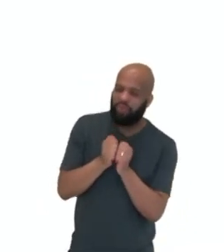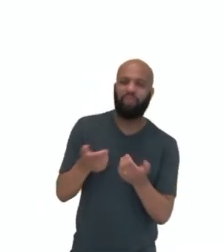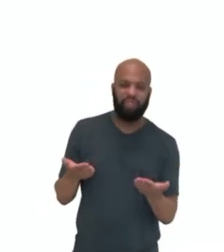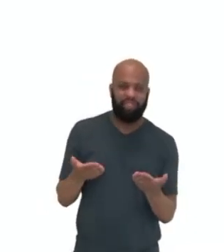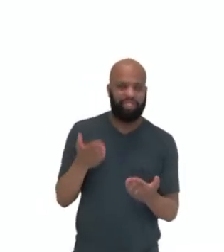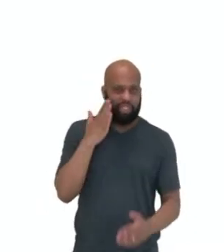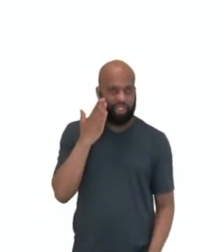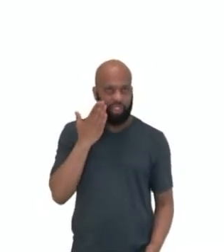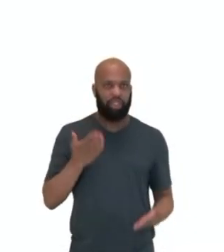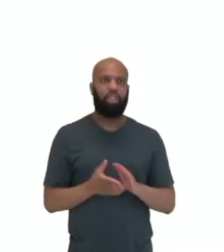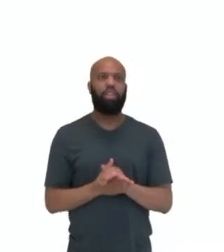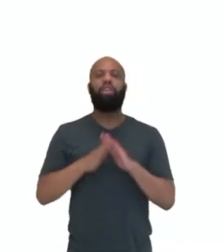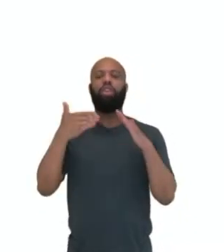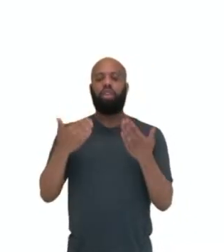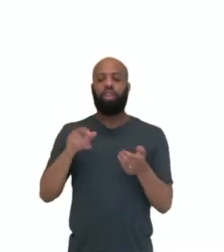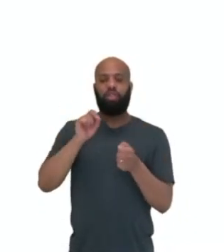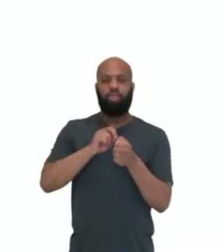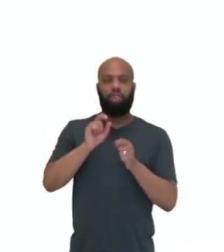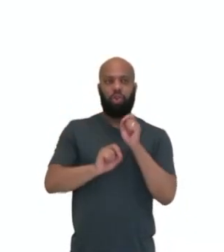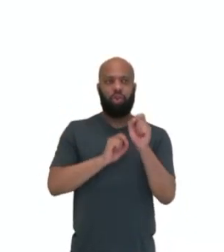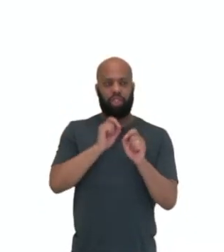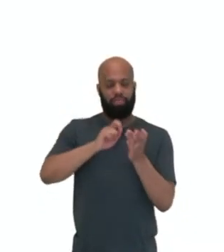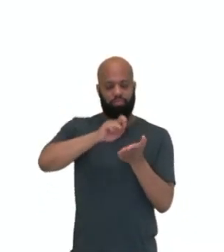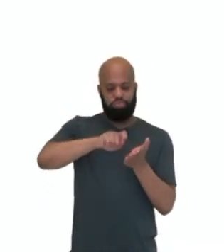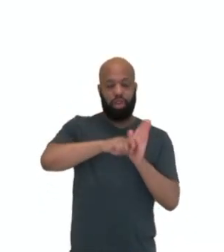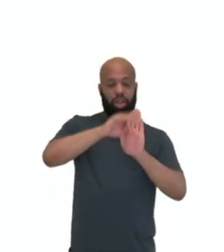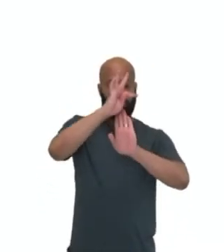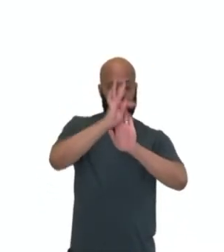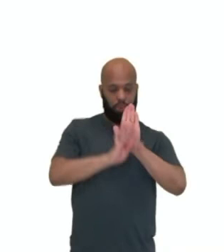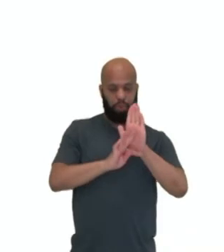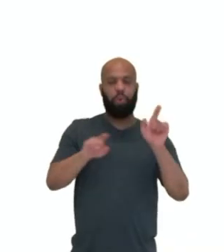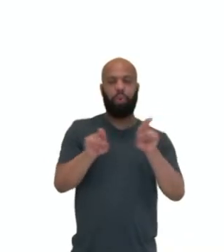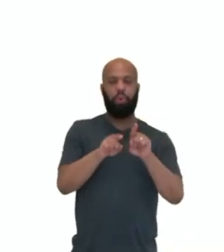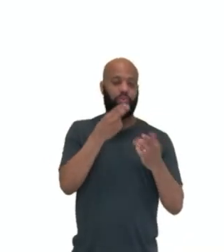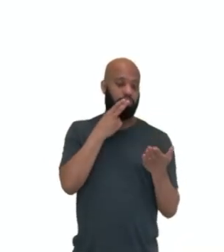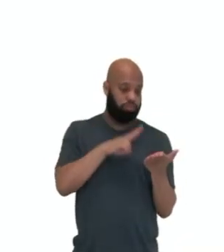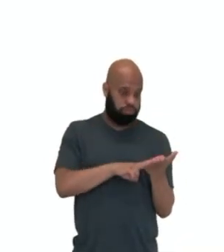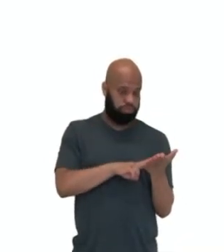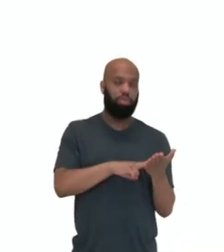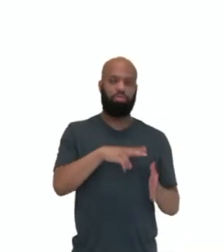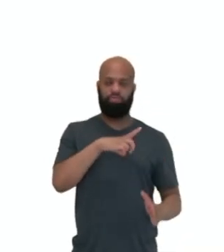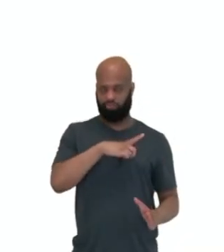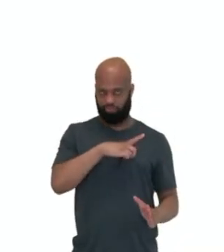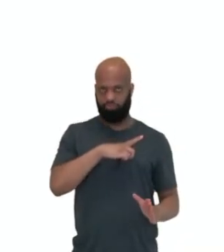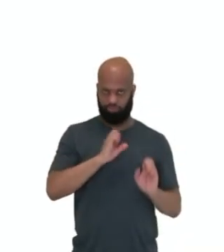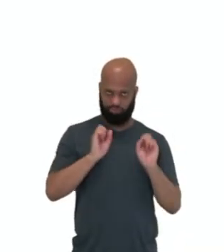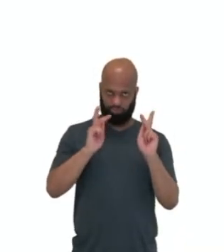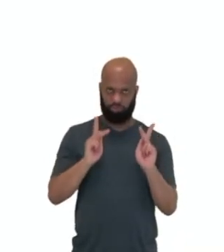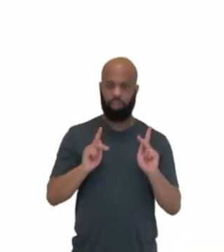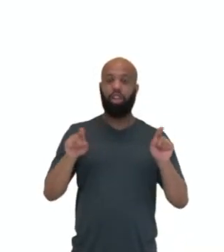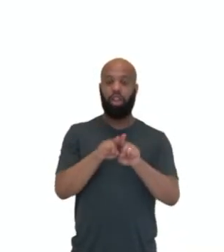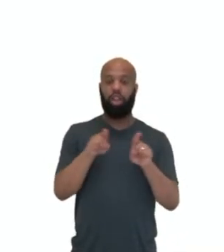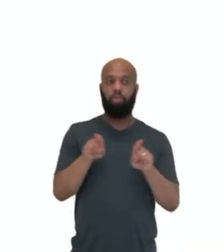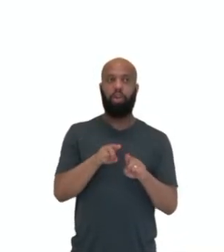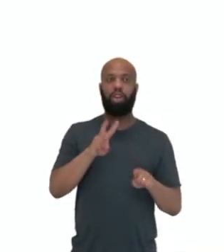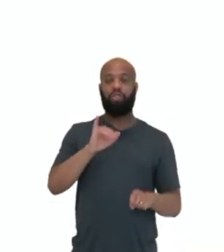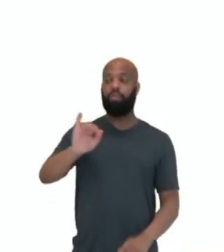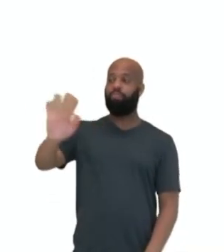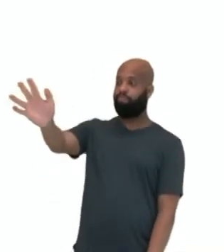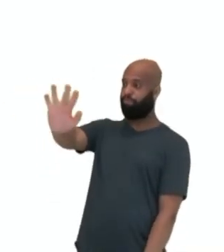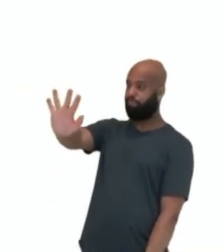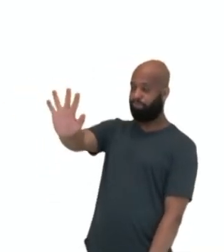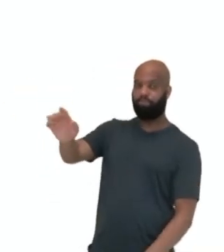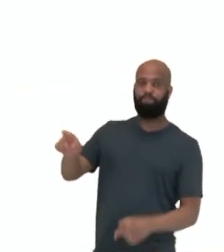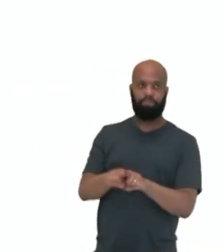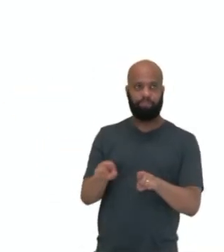tá? Vai fazer o corpo do texto, que é a carta propriamente dita, a despedida,